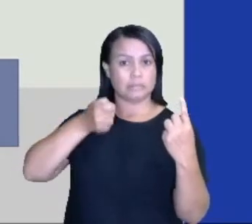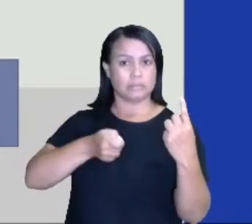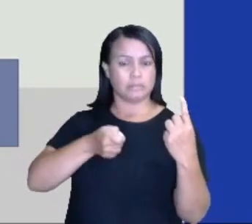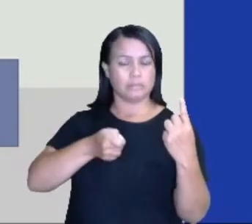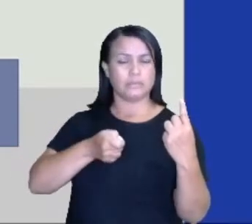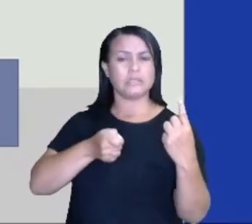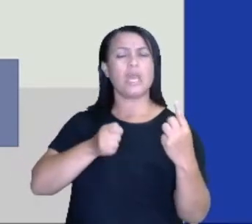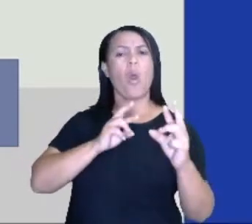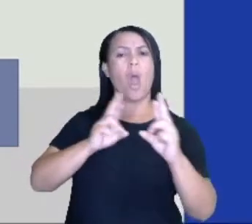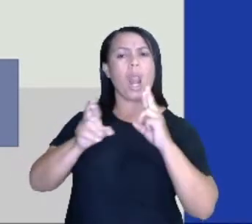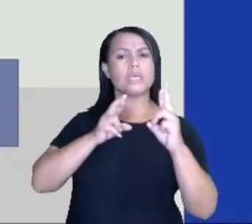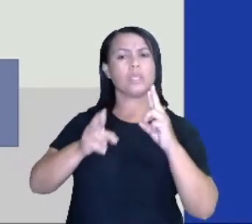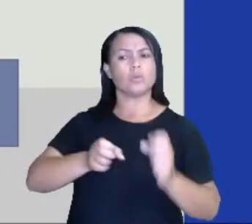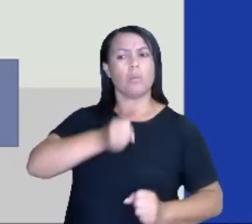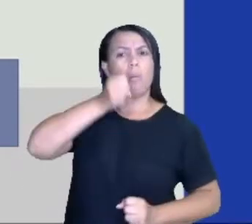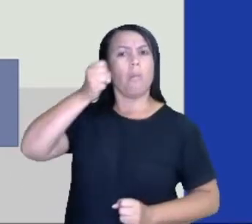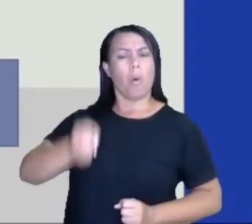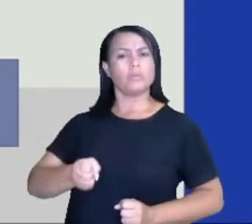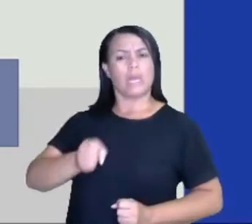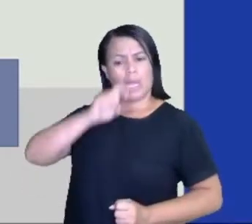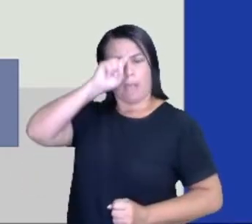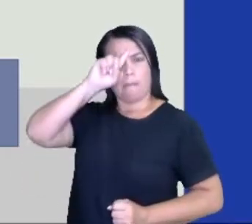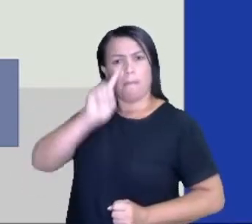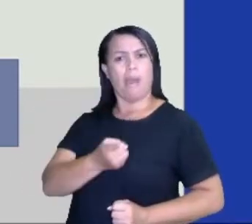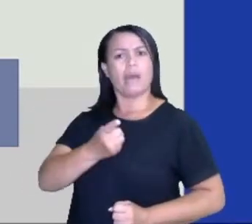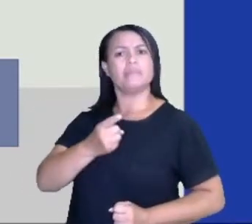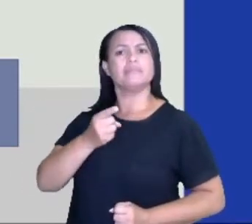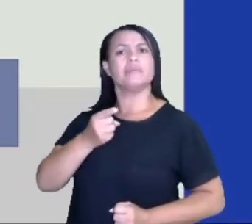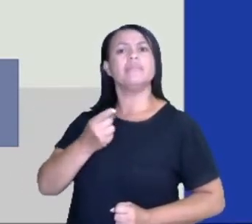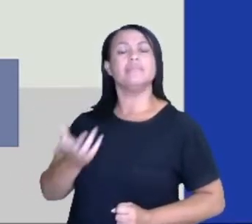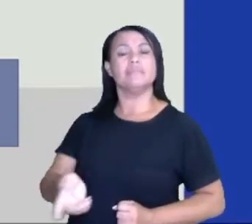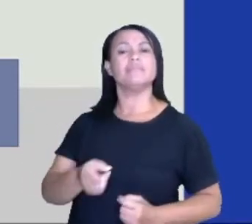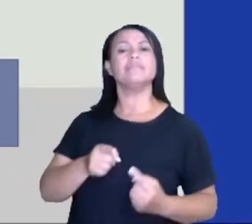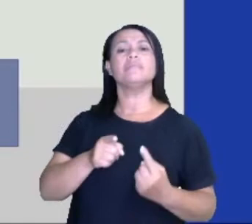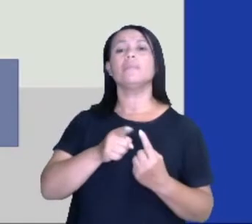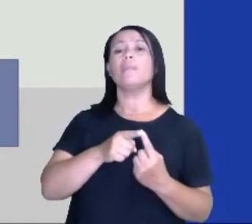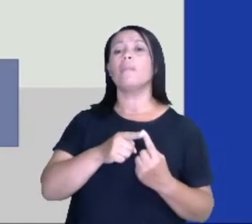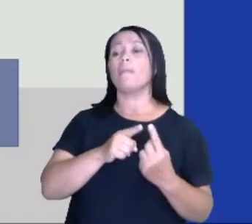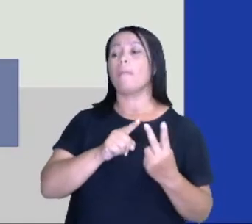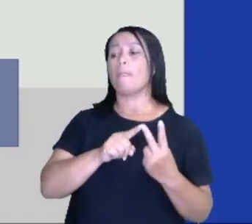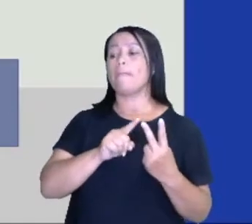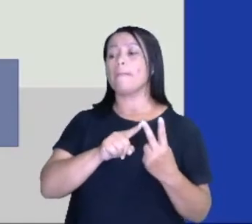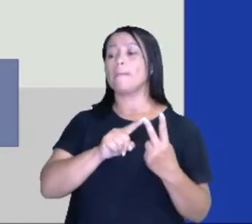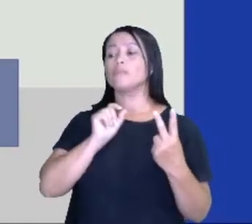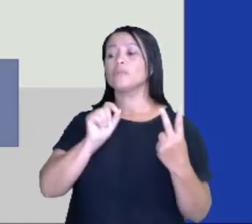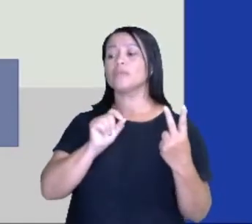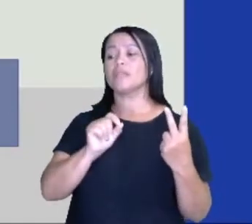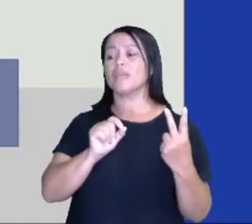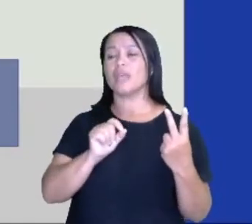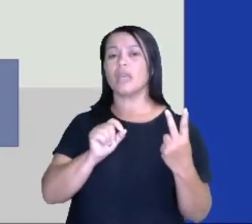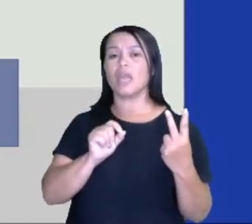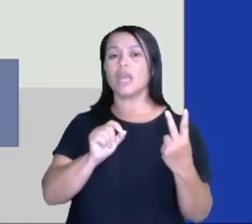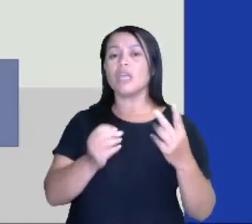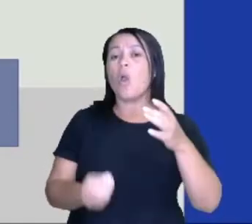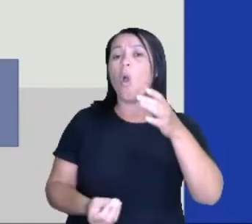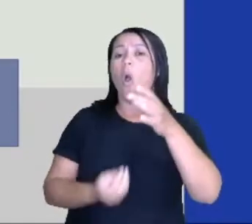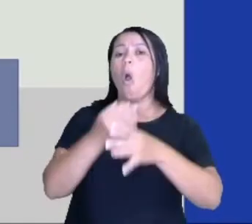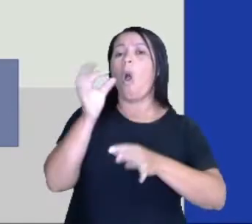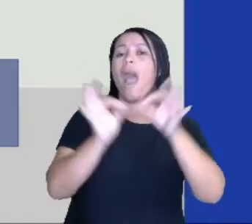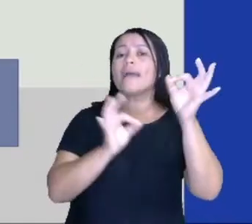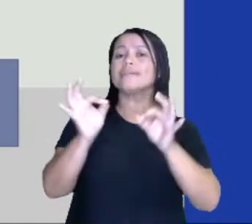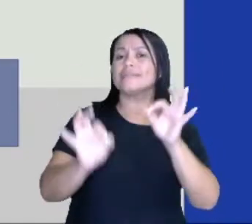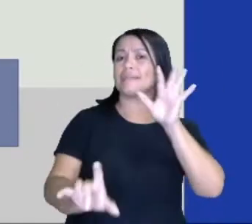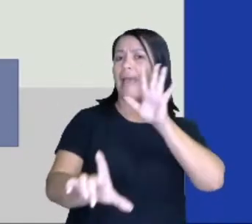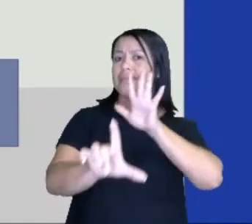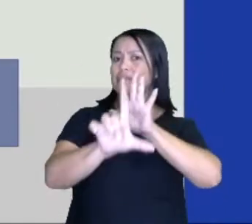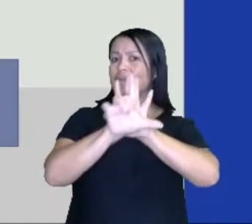a relação de poder, quem é que manda ali dentro, né? O segundo elemento que forma o território nacional